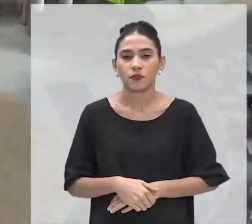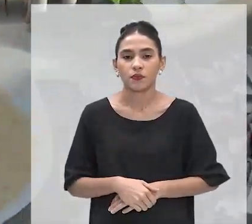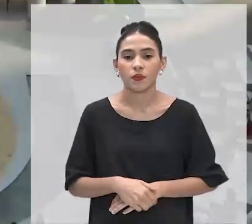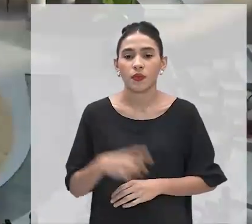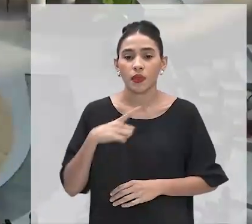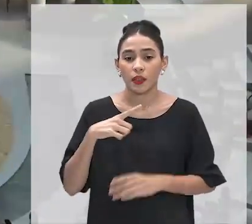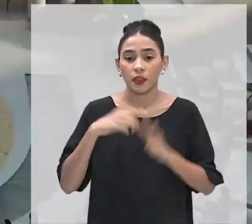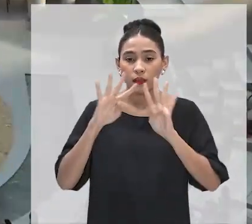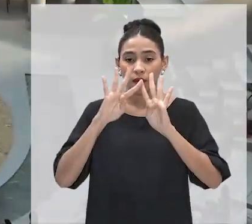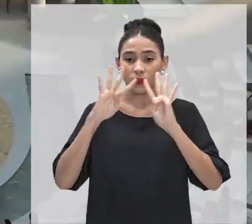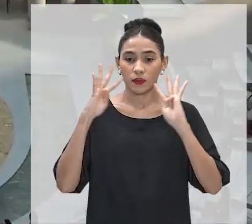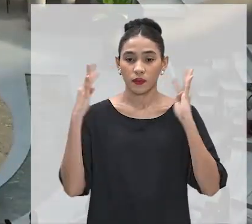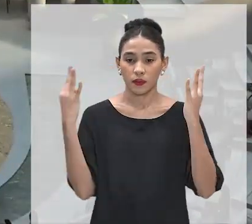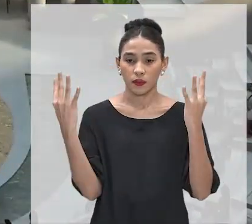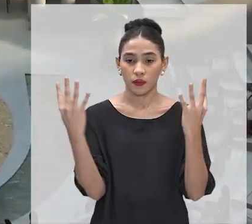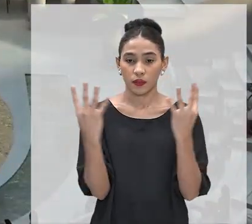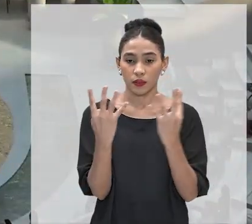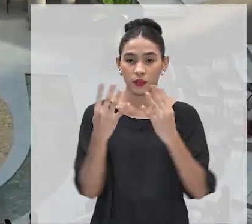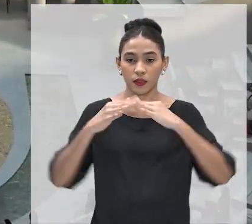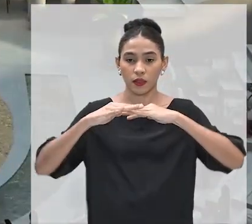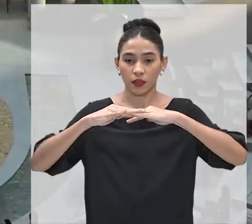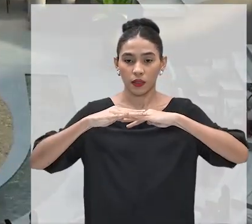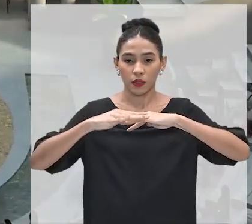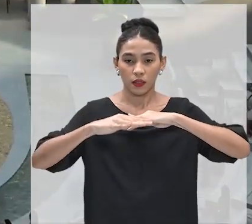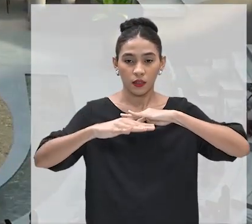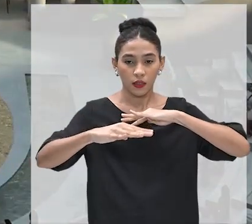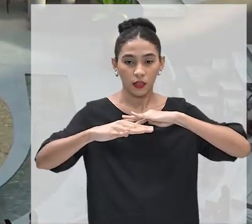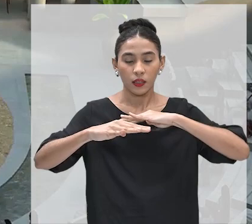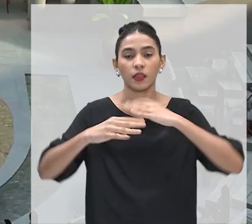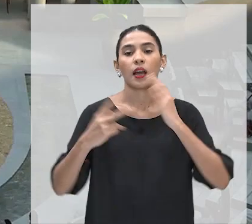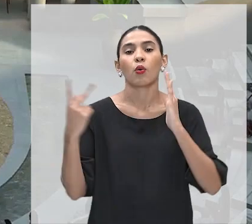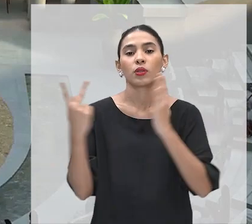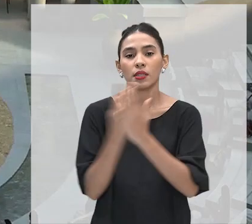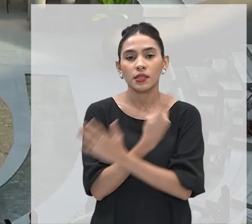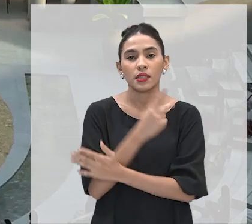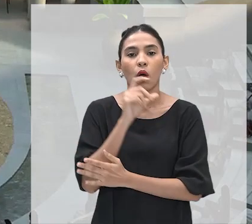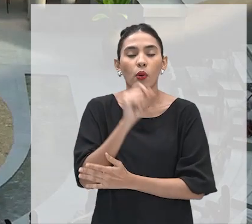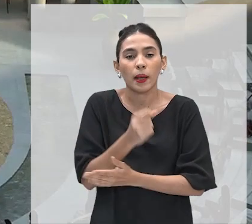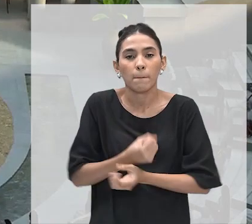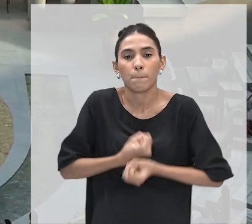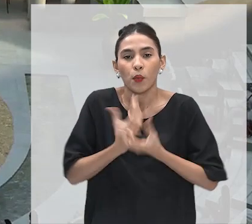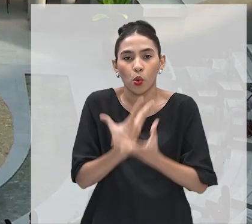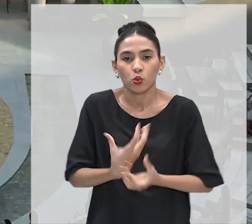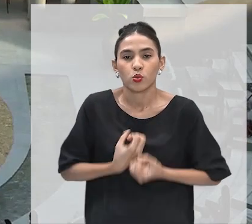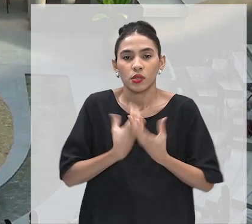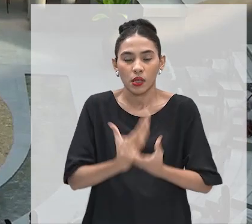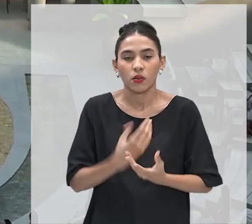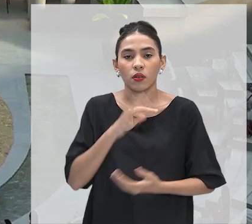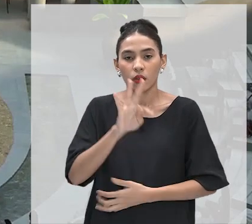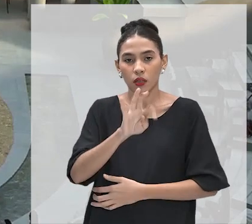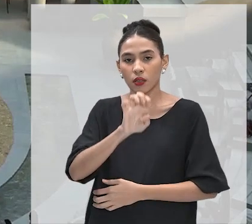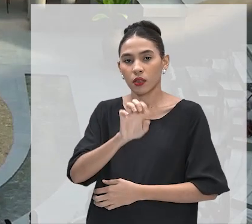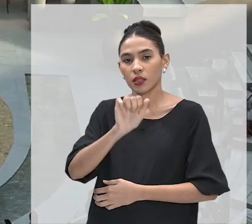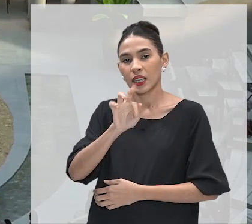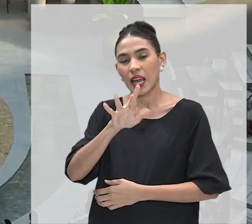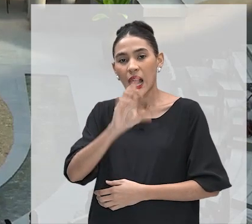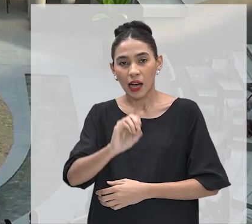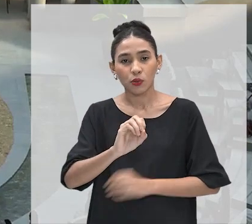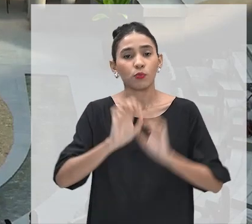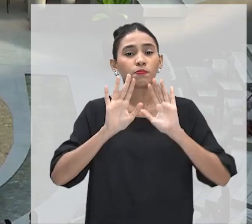palco desse teatro grego, certo? Onde aconteciam as encenações, e tem uma característica que somente os